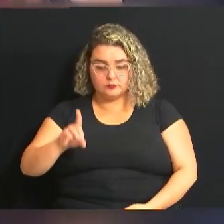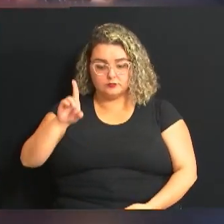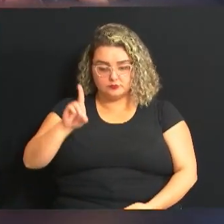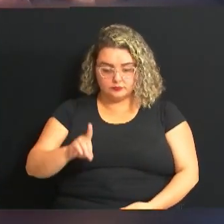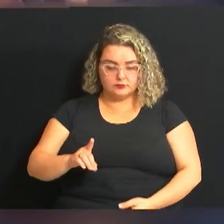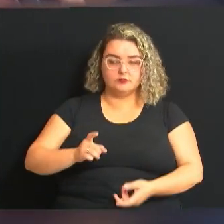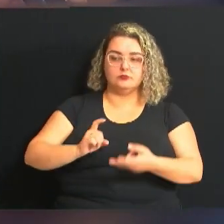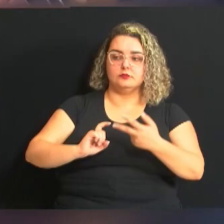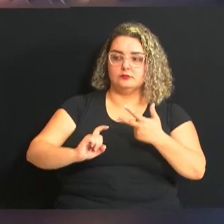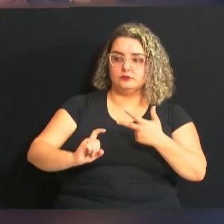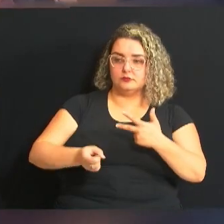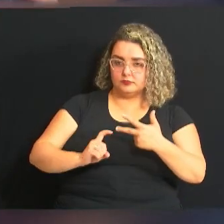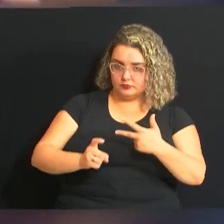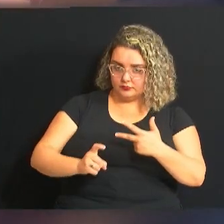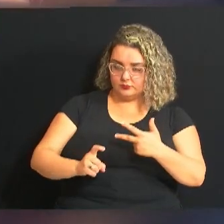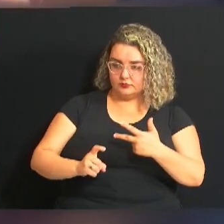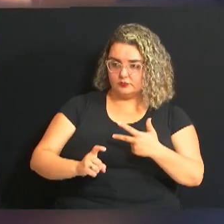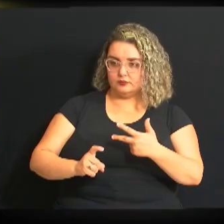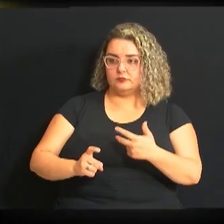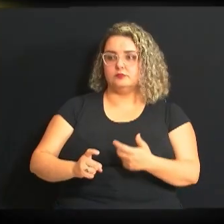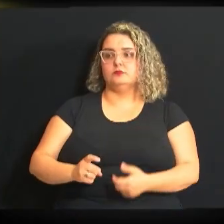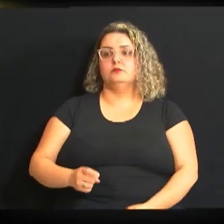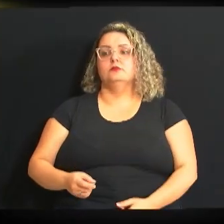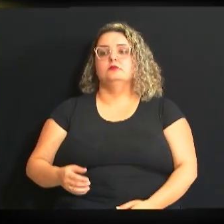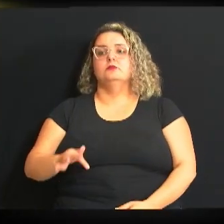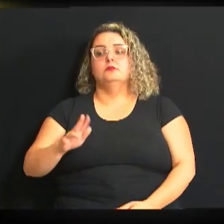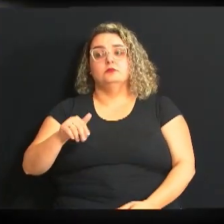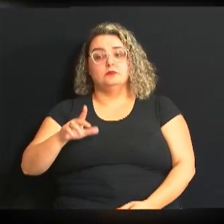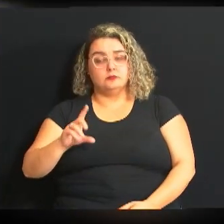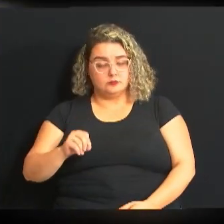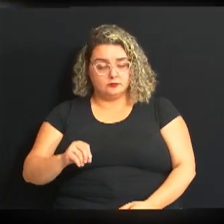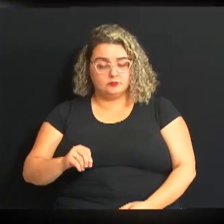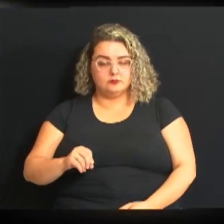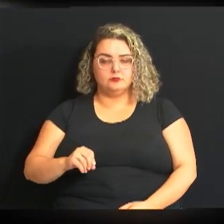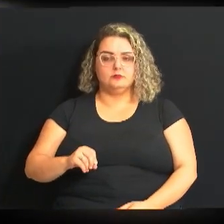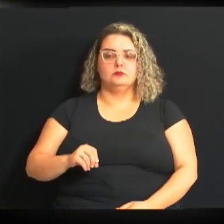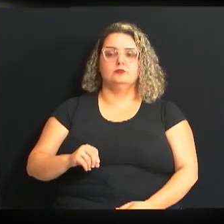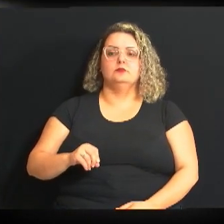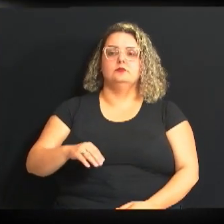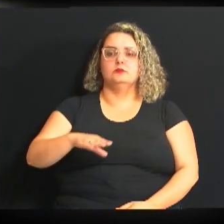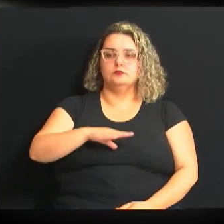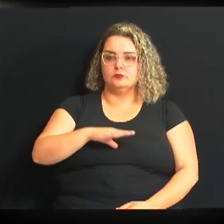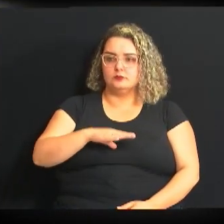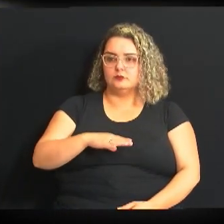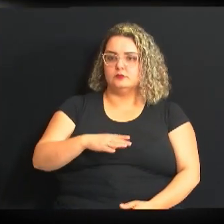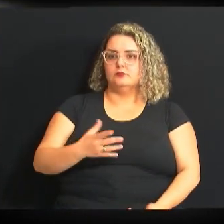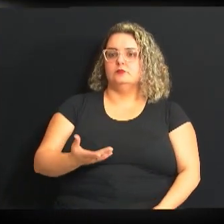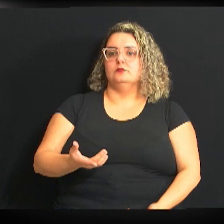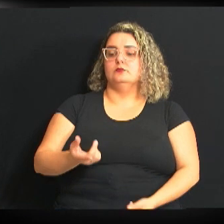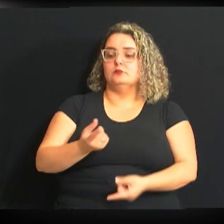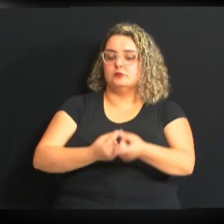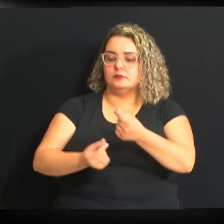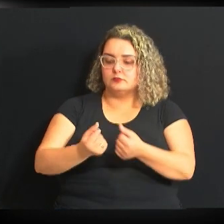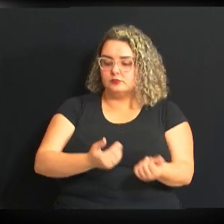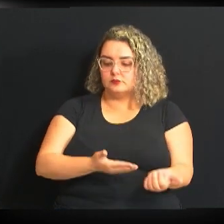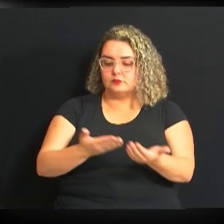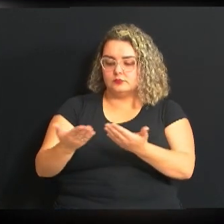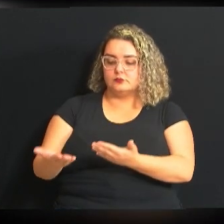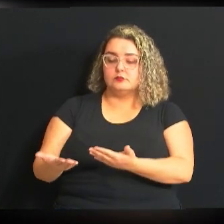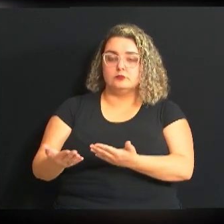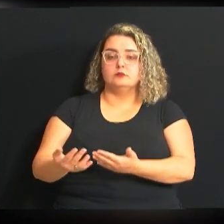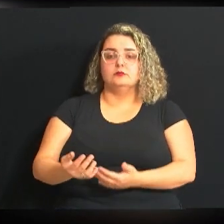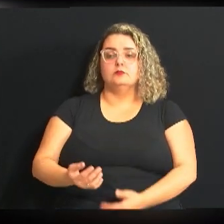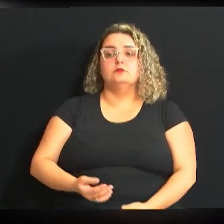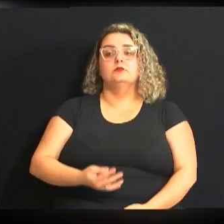Fundo Municipal de Saúde, apresentou de forma geral a prestação de contas do segundo quadrimestre